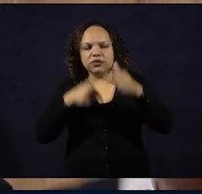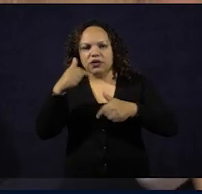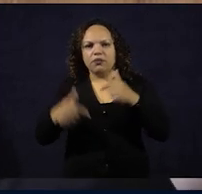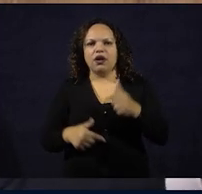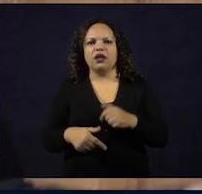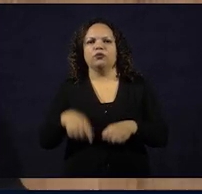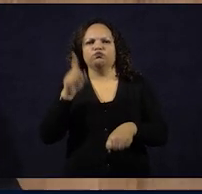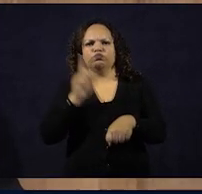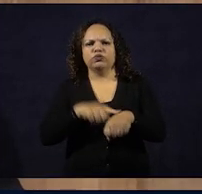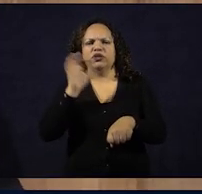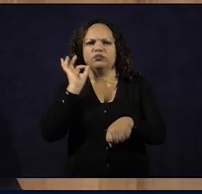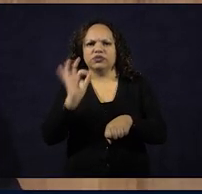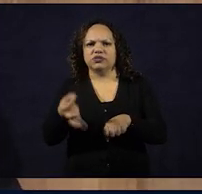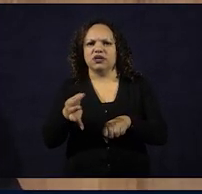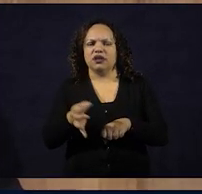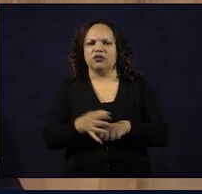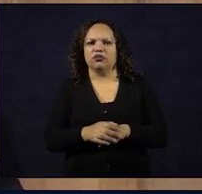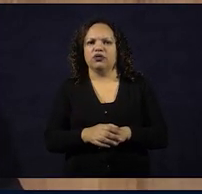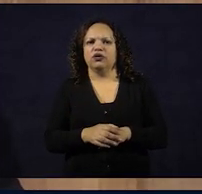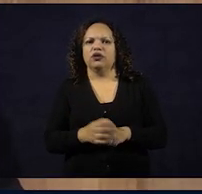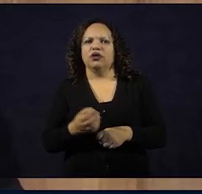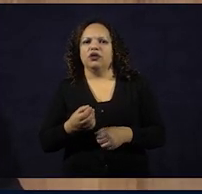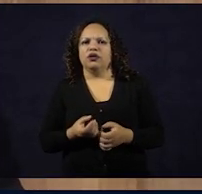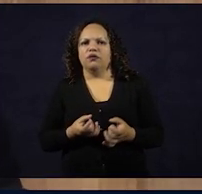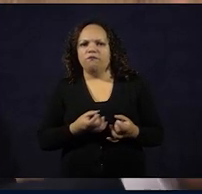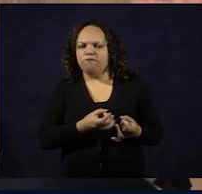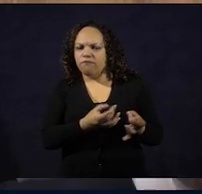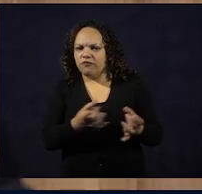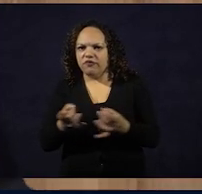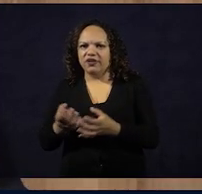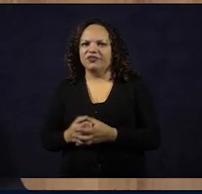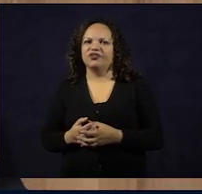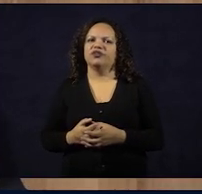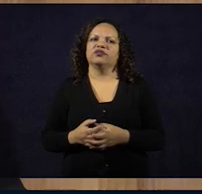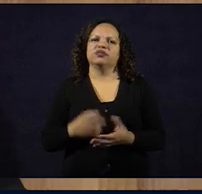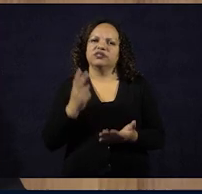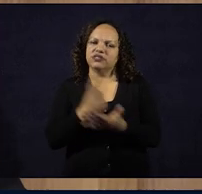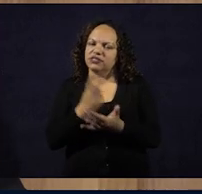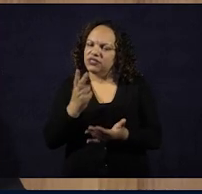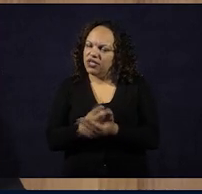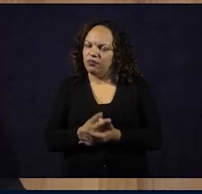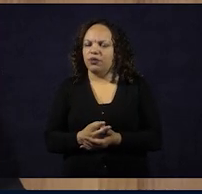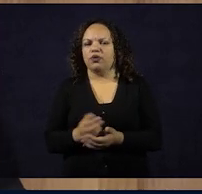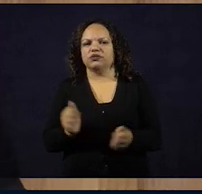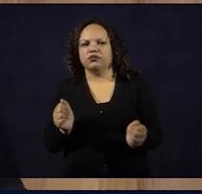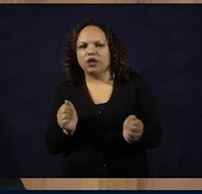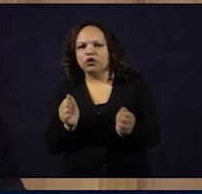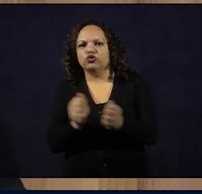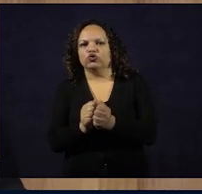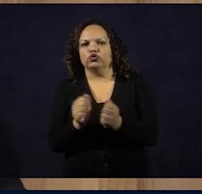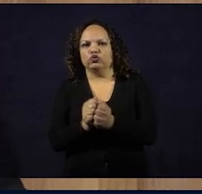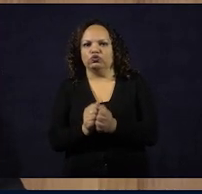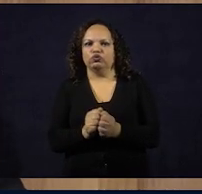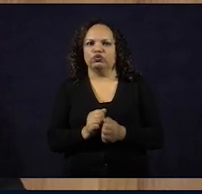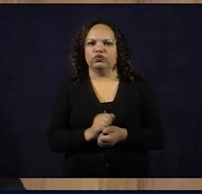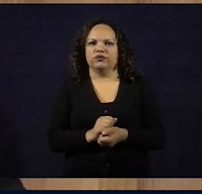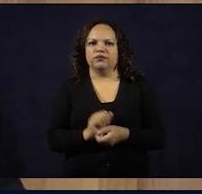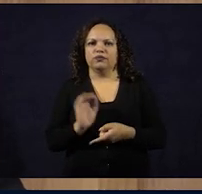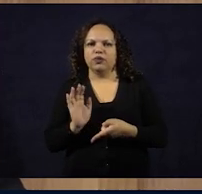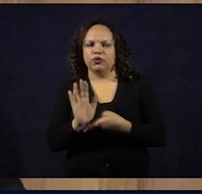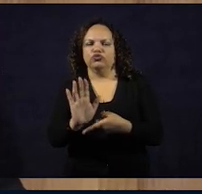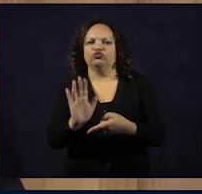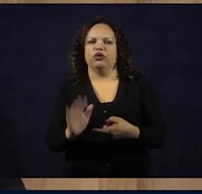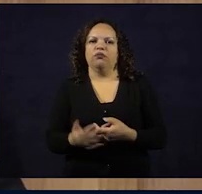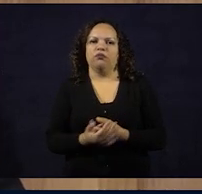na hora certa a gente encaixa as operações e espero que vocês sempre possam contar com a gente aqui para